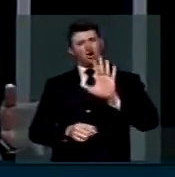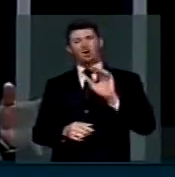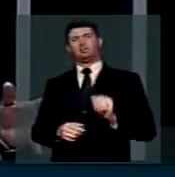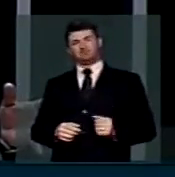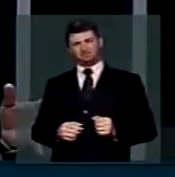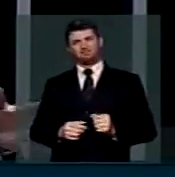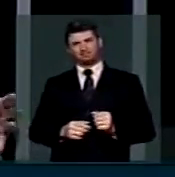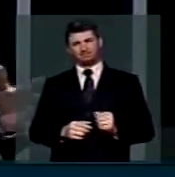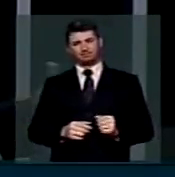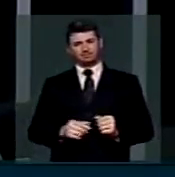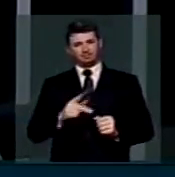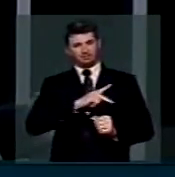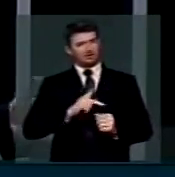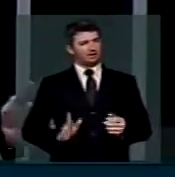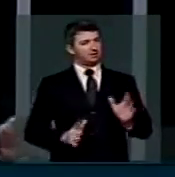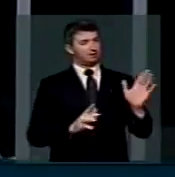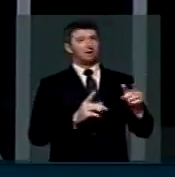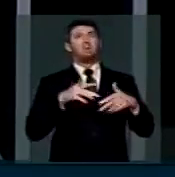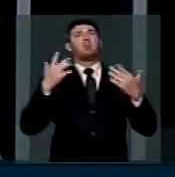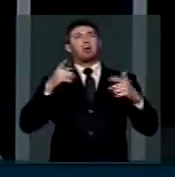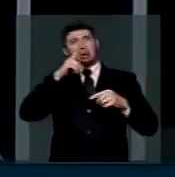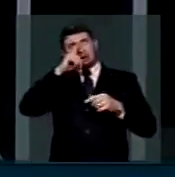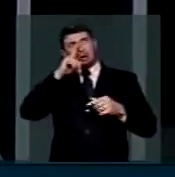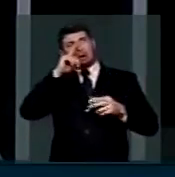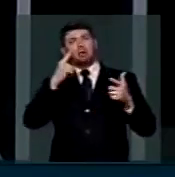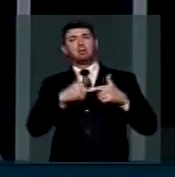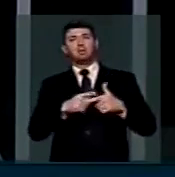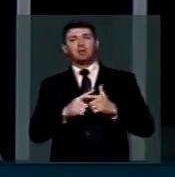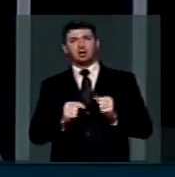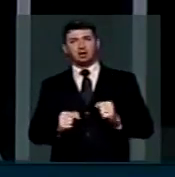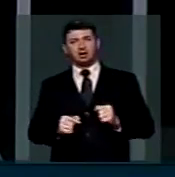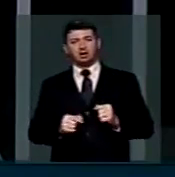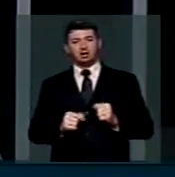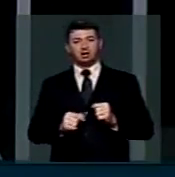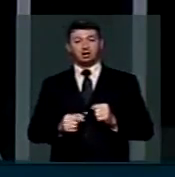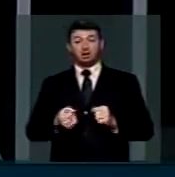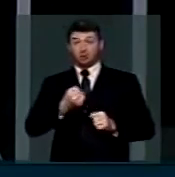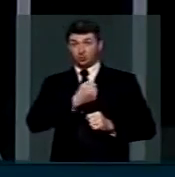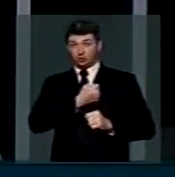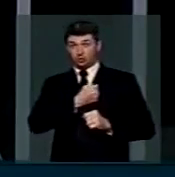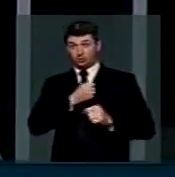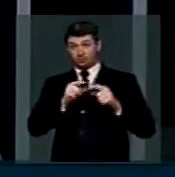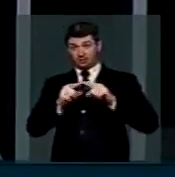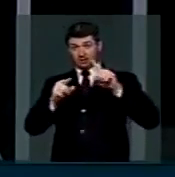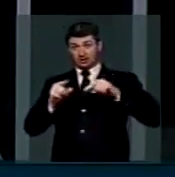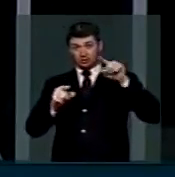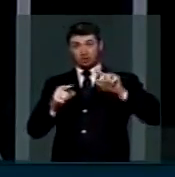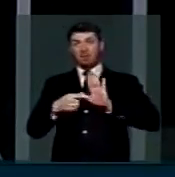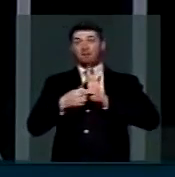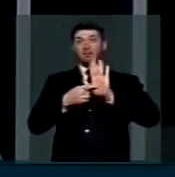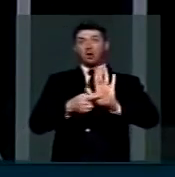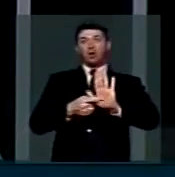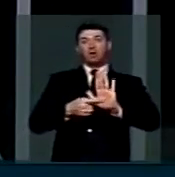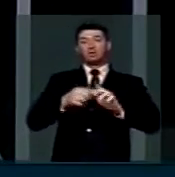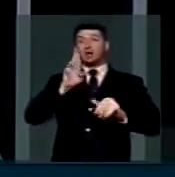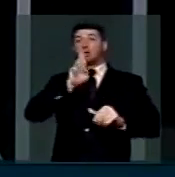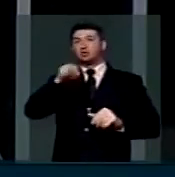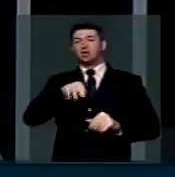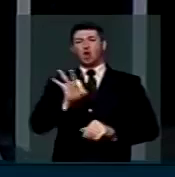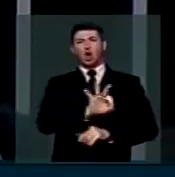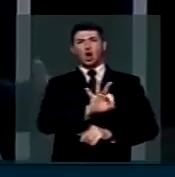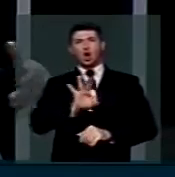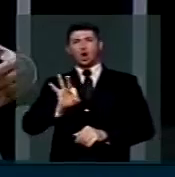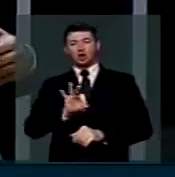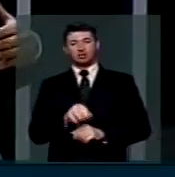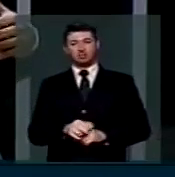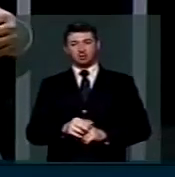presidente, por que então a polêmica? Se os números mostram o resultado impressionante,